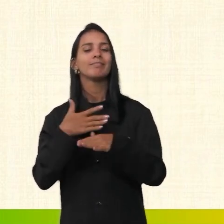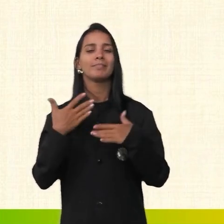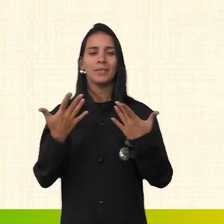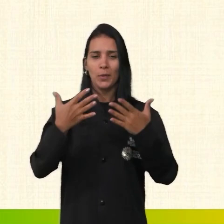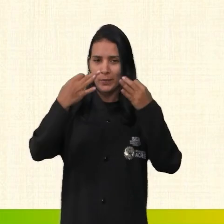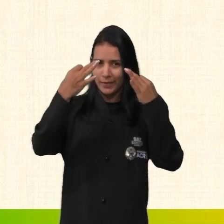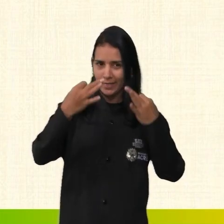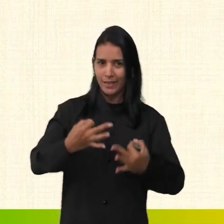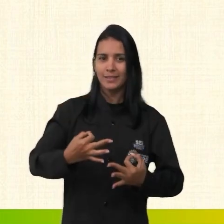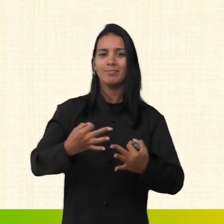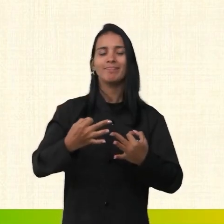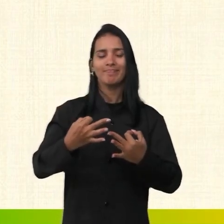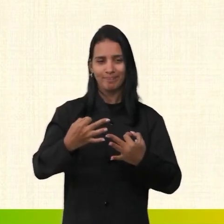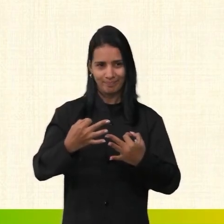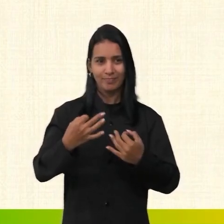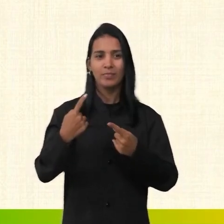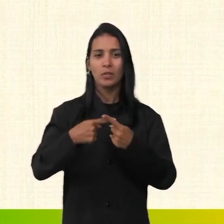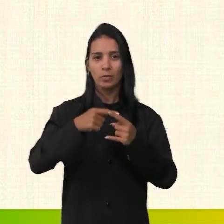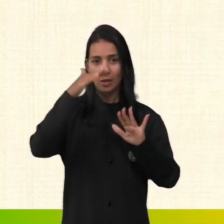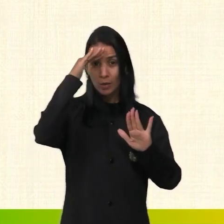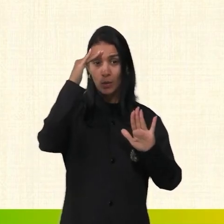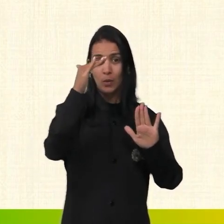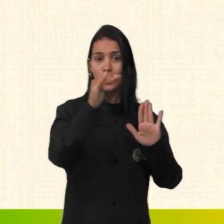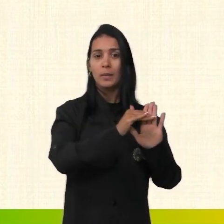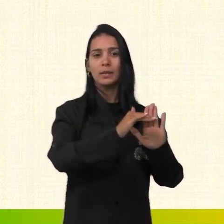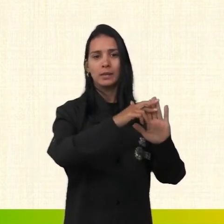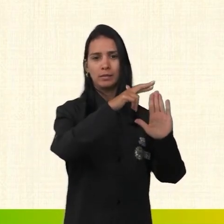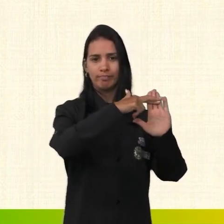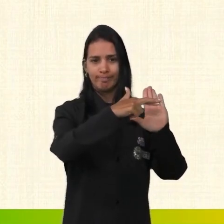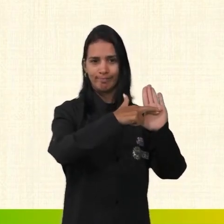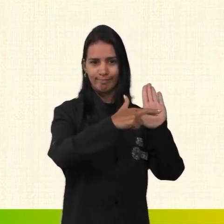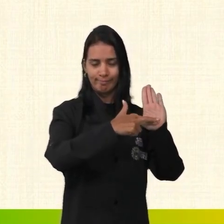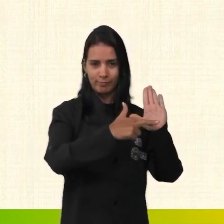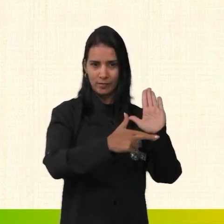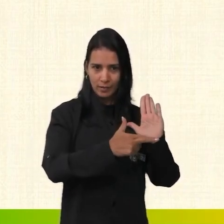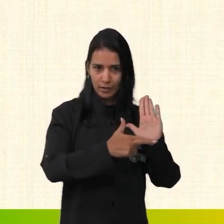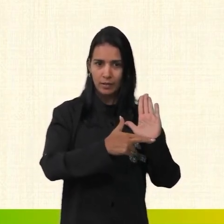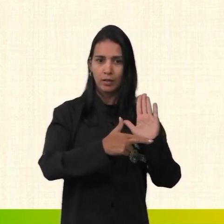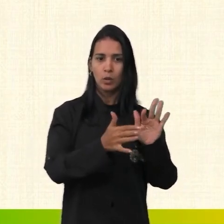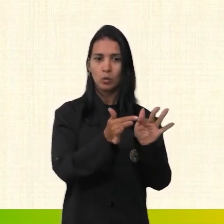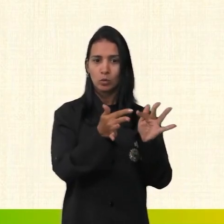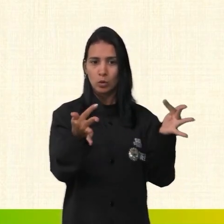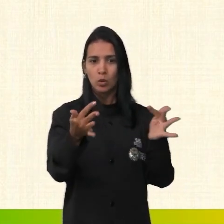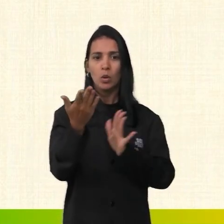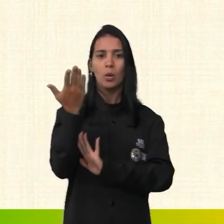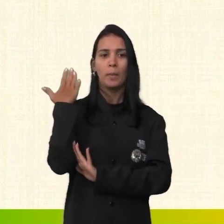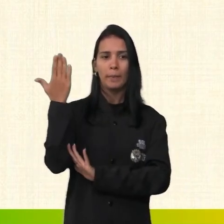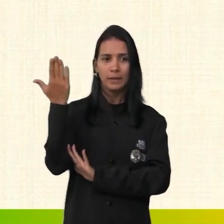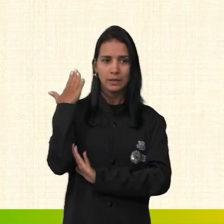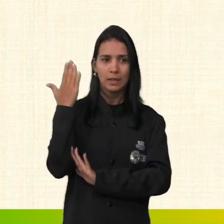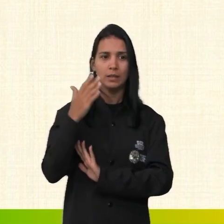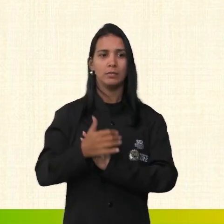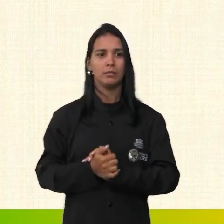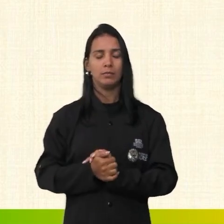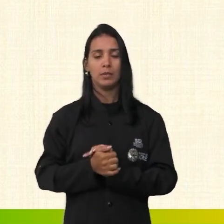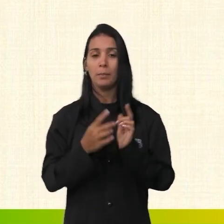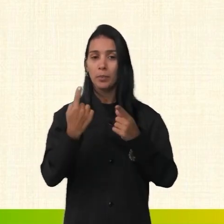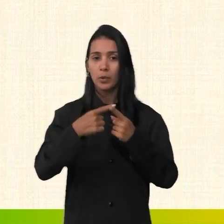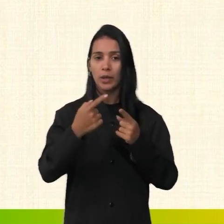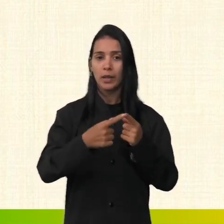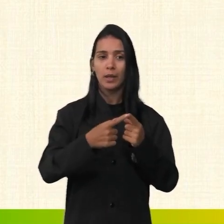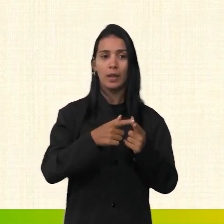Também está completamente correta. Nesse caso aí, nós temos o passado, né? Ele não estava, então, nesse caso,